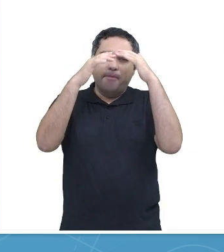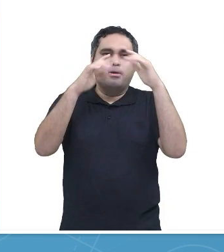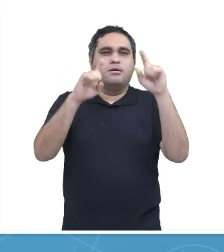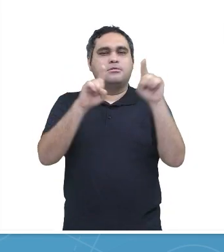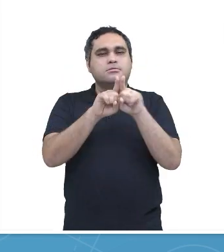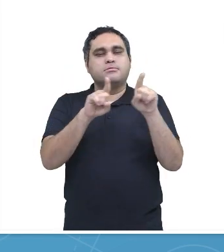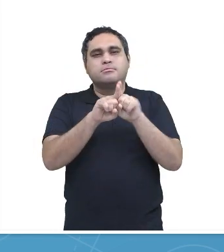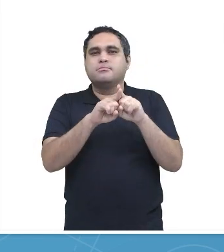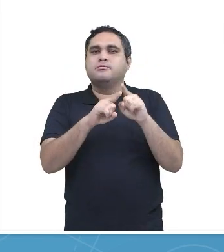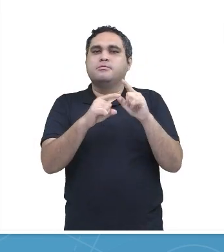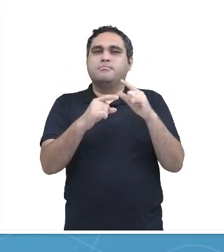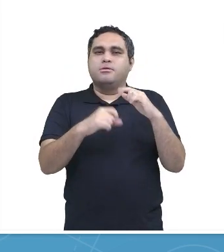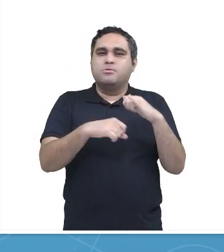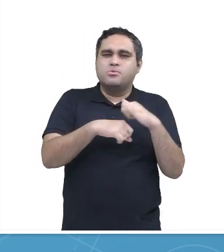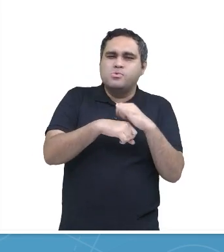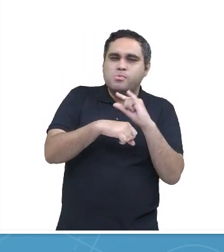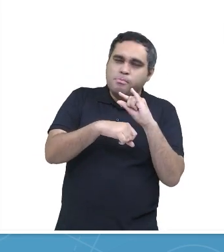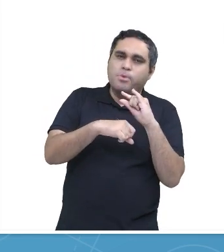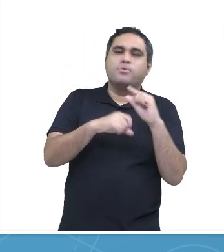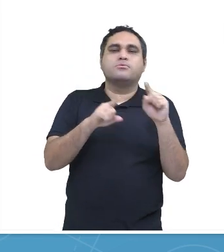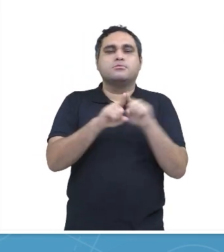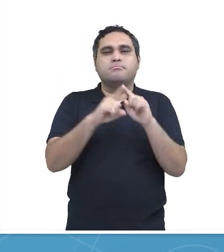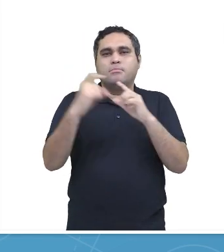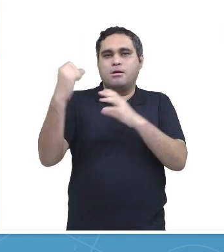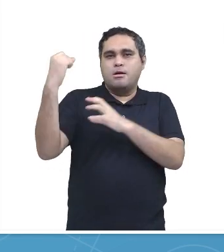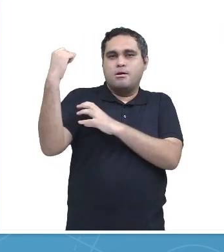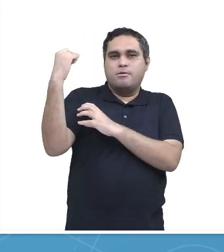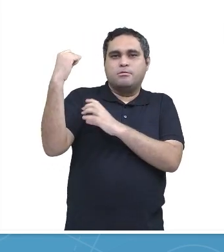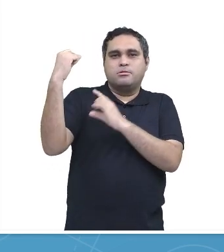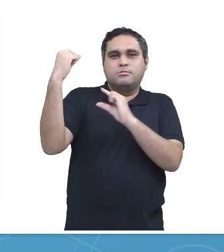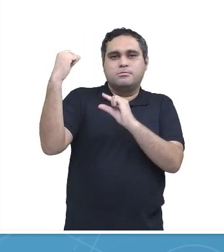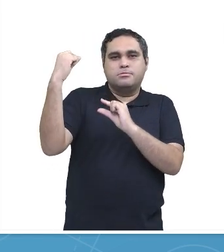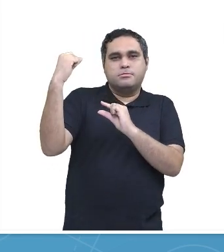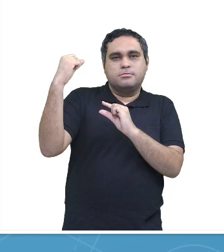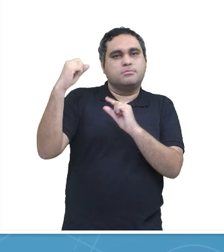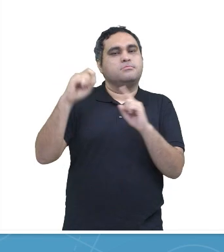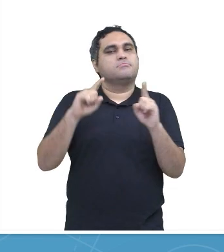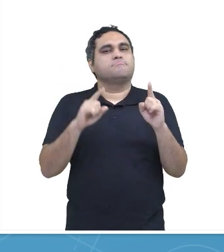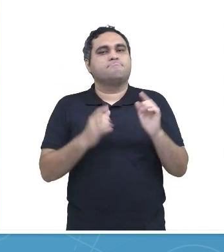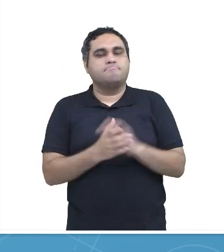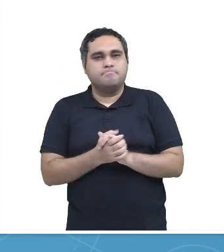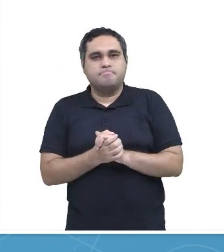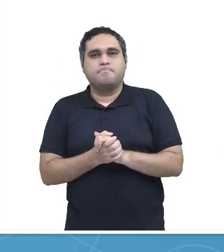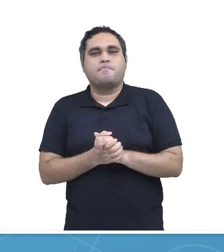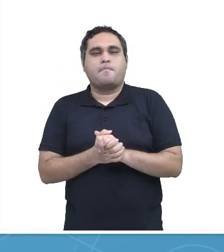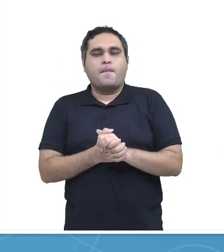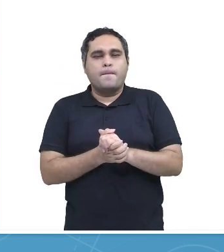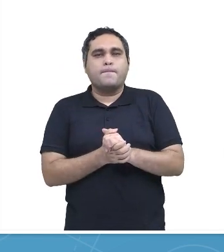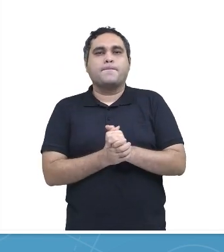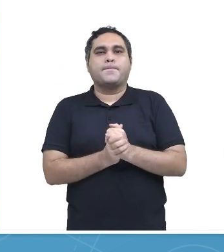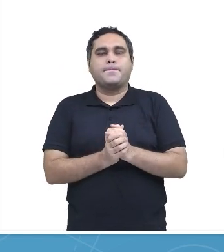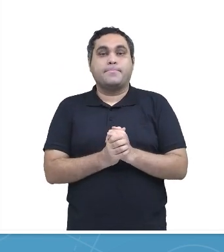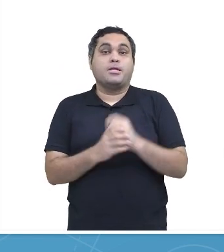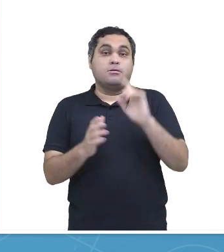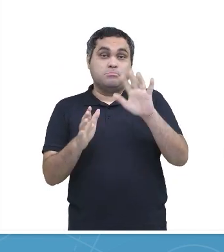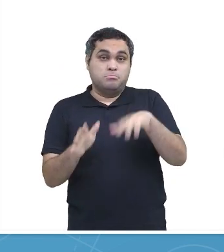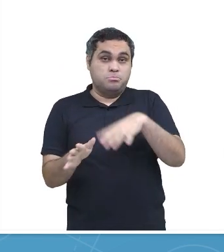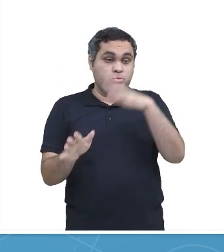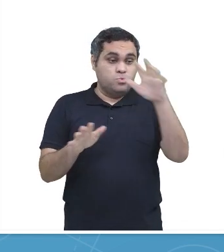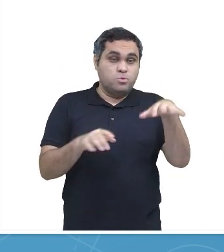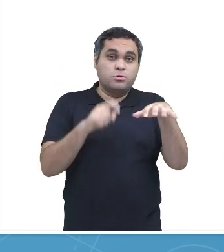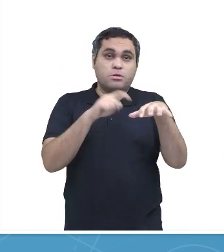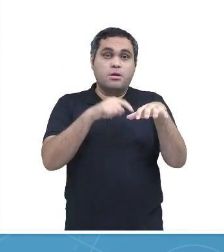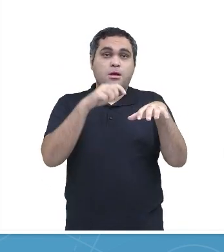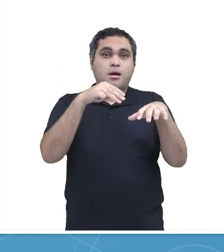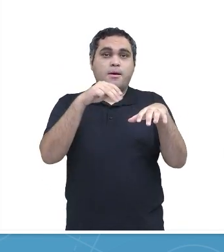natural, diminuição da densidade óssea e aumento da gordura corporal. Já o adulto maduro, a